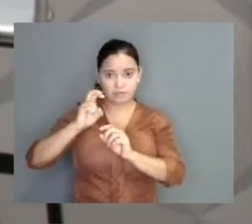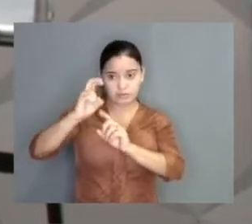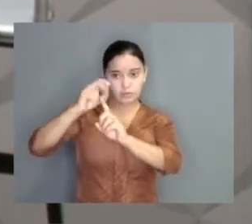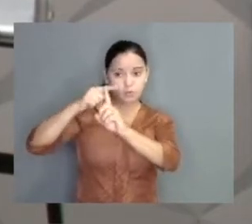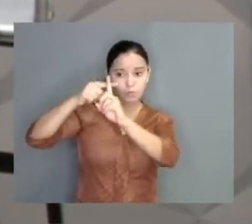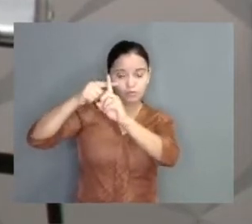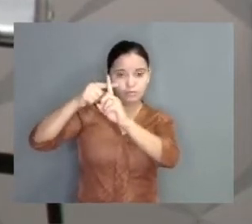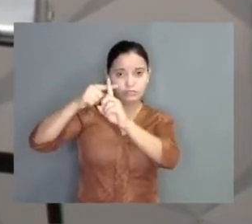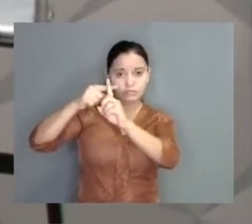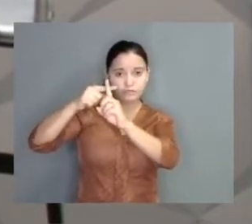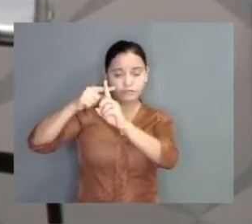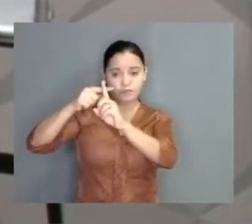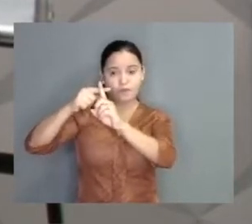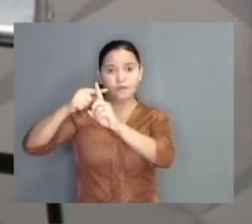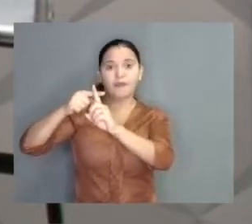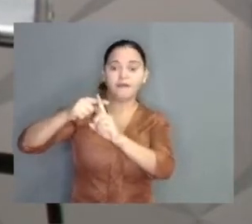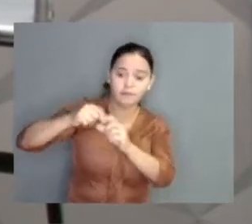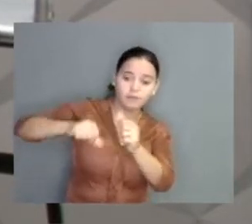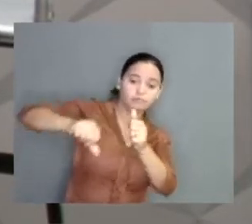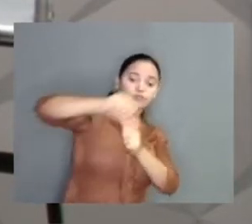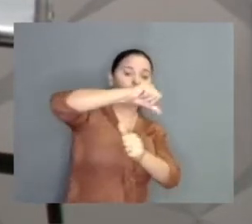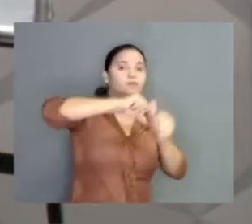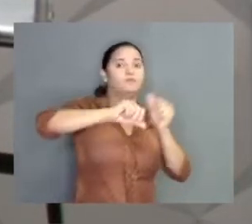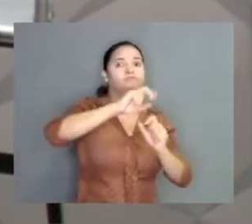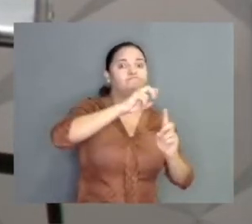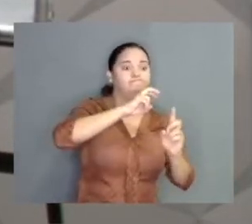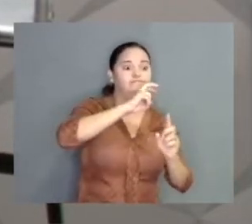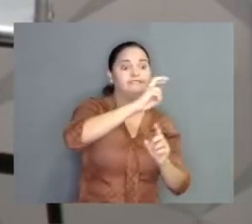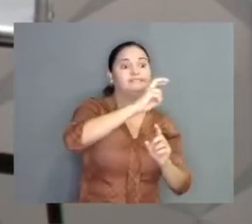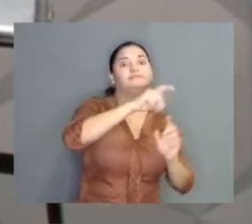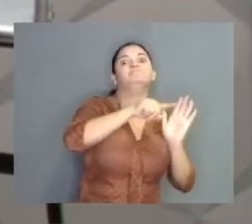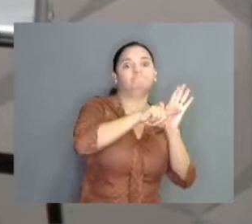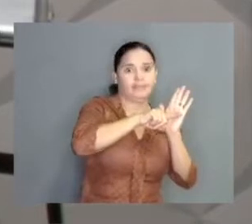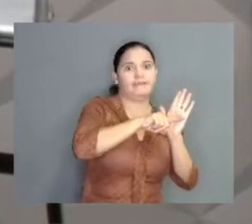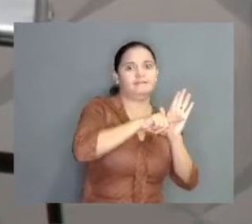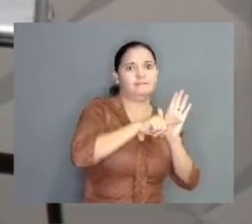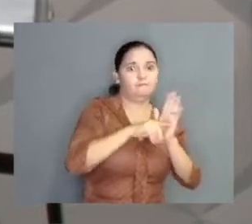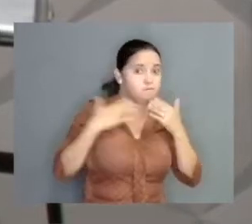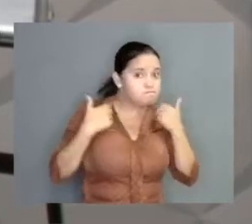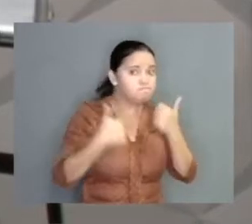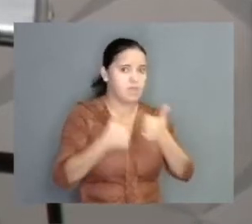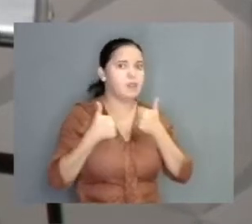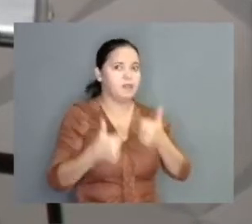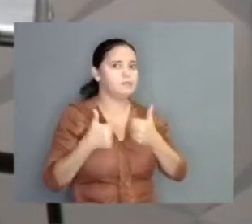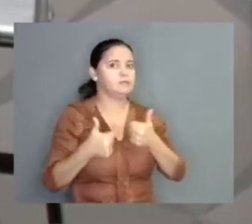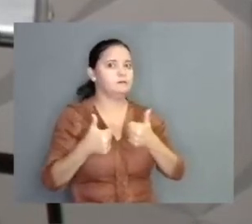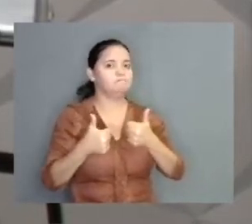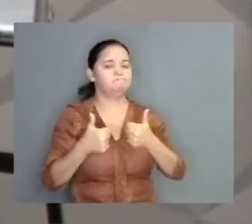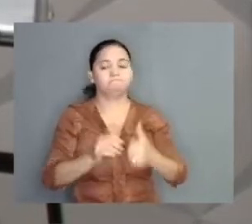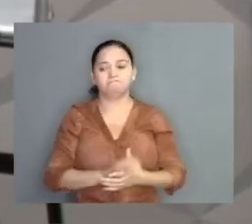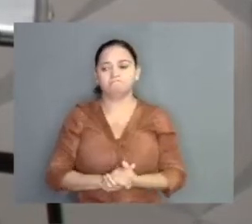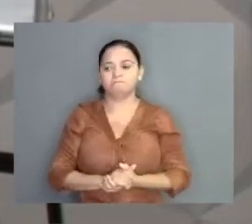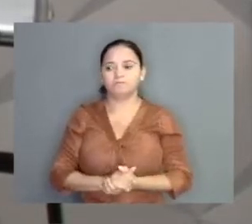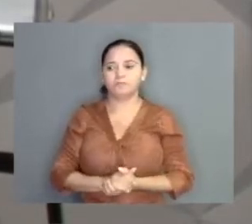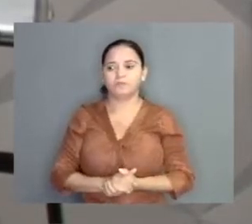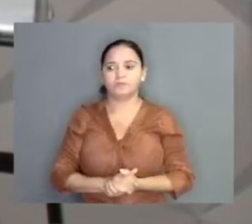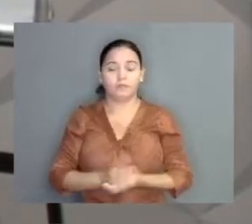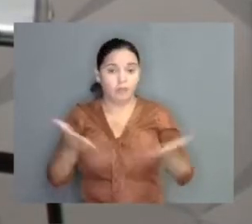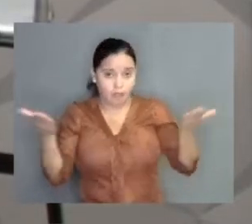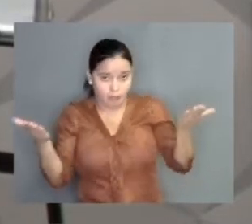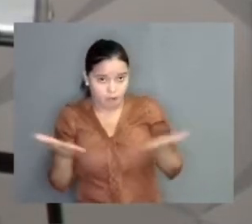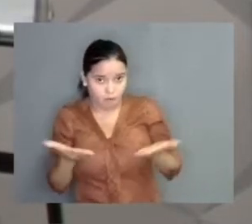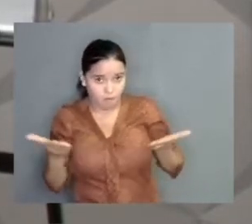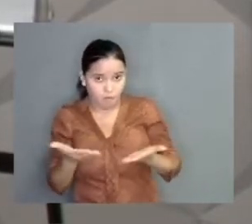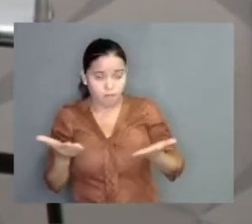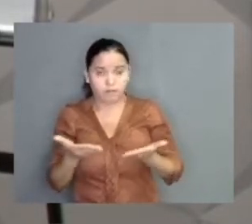o oposto passou a ser 5 negativo. Beleza? Agora, quando eu pergunto